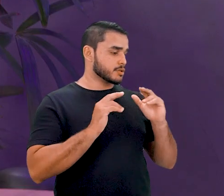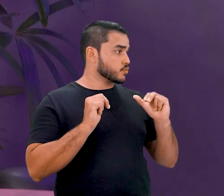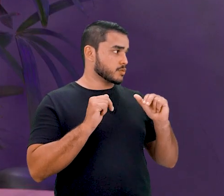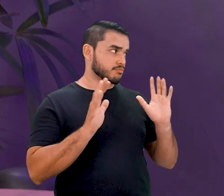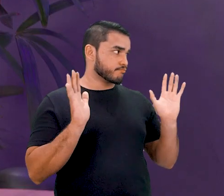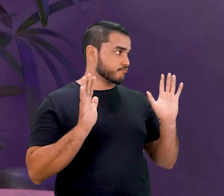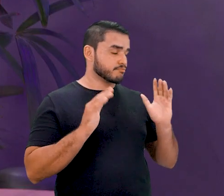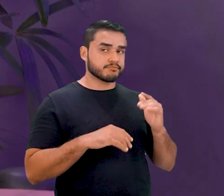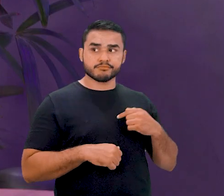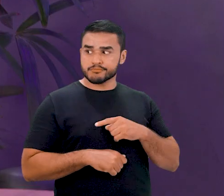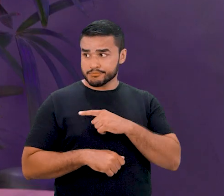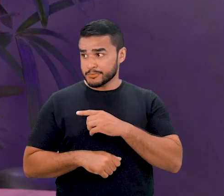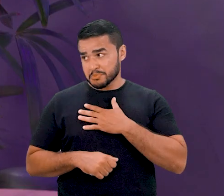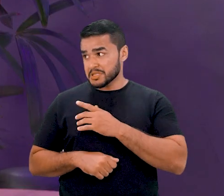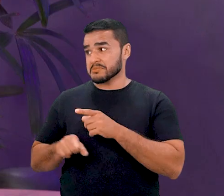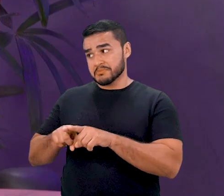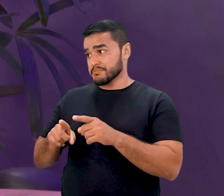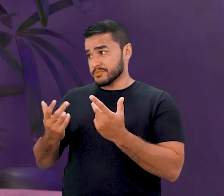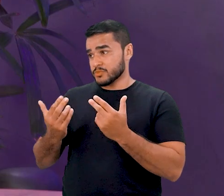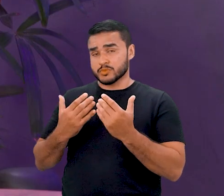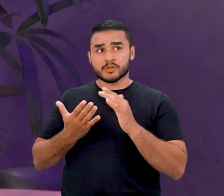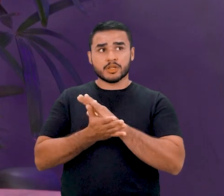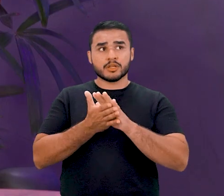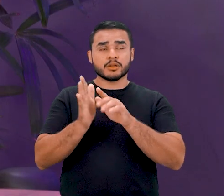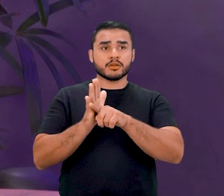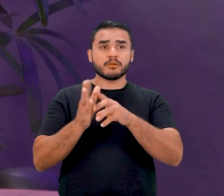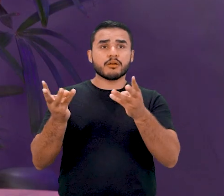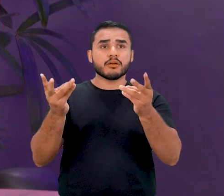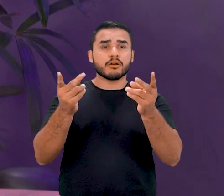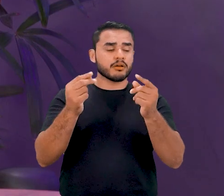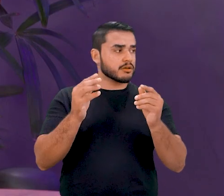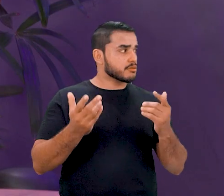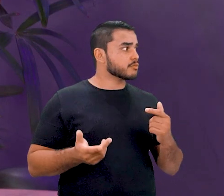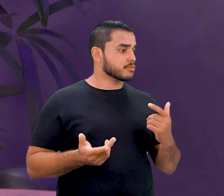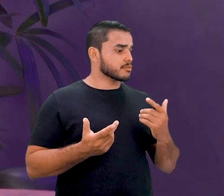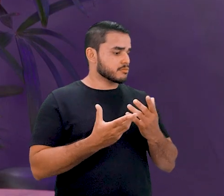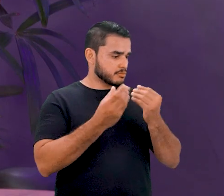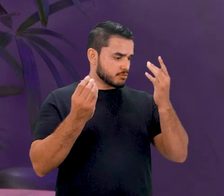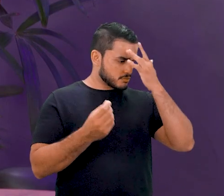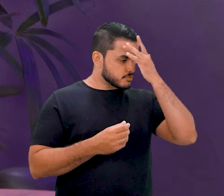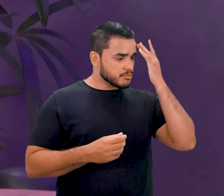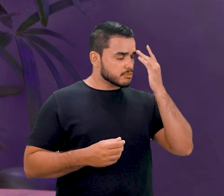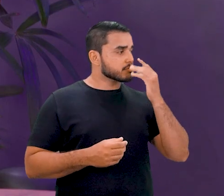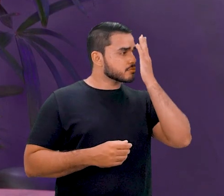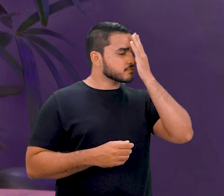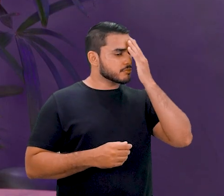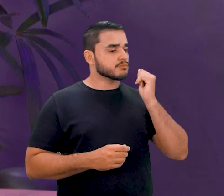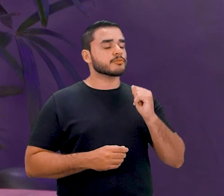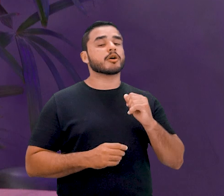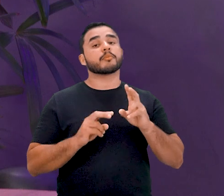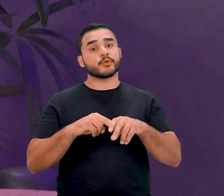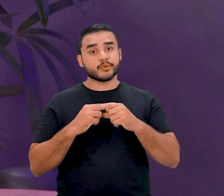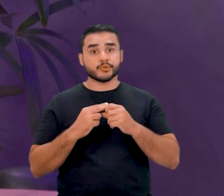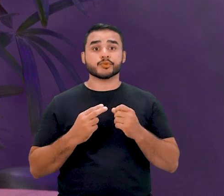gente sabe que existe um número maior aí de pessoas que não foram ouvidas, né? Então, assim, a psicologia ela está muito atenta